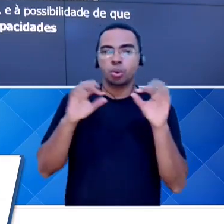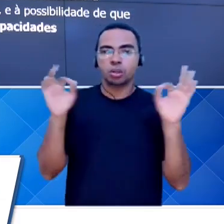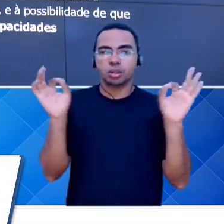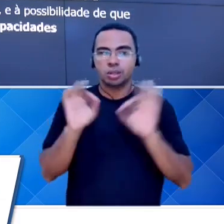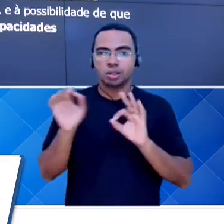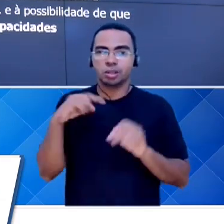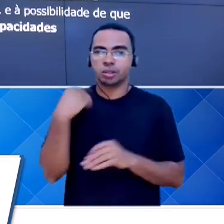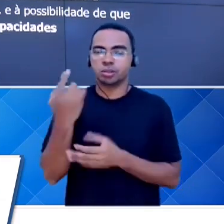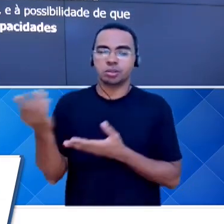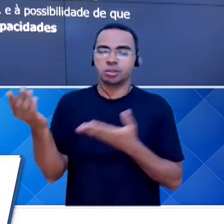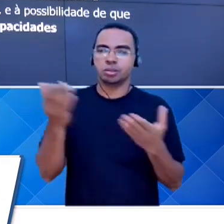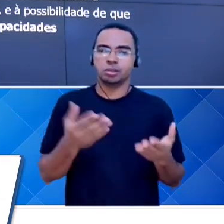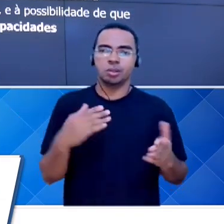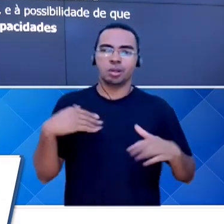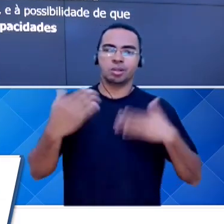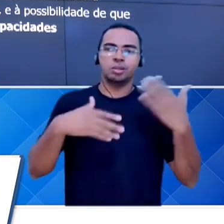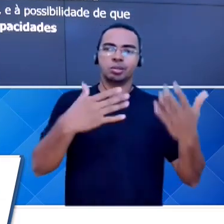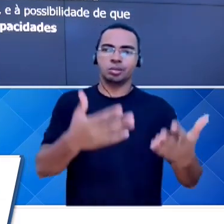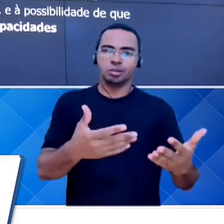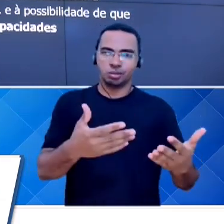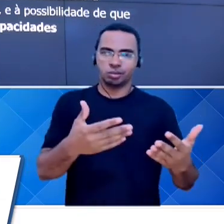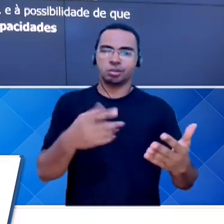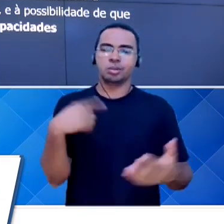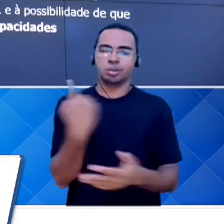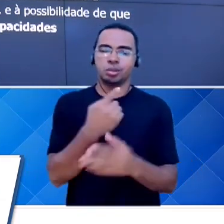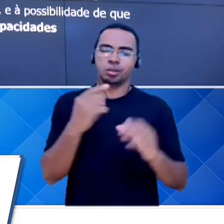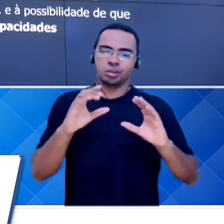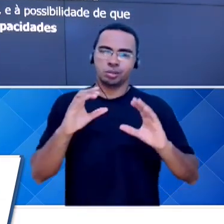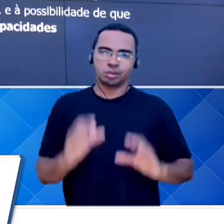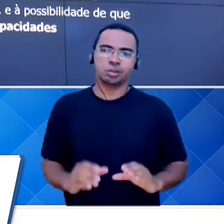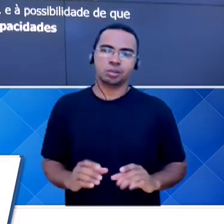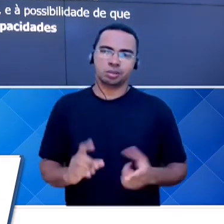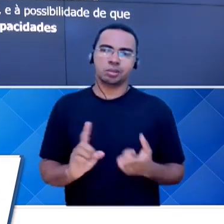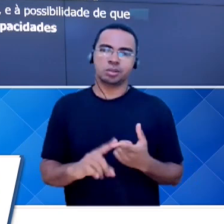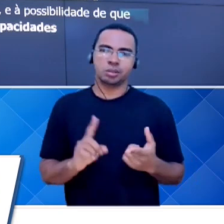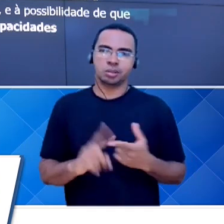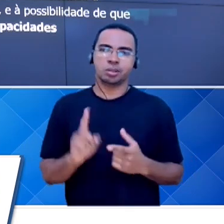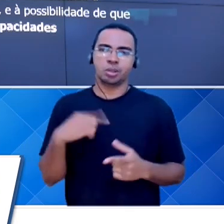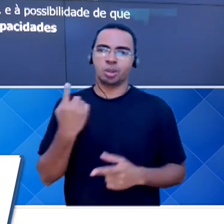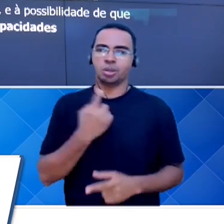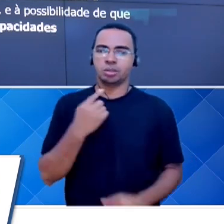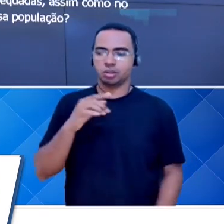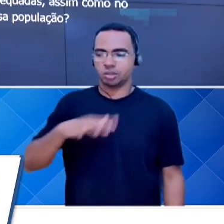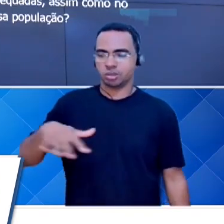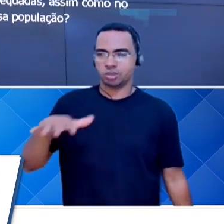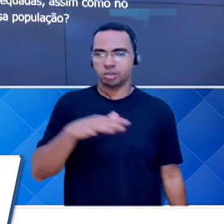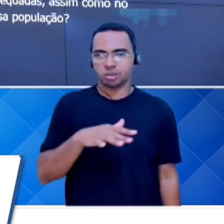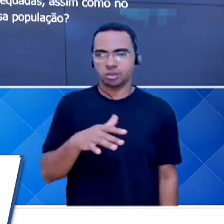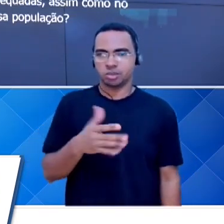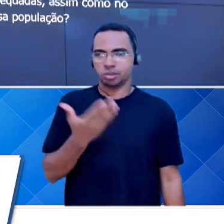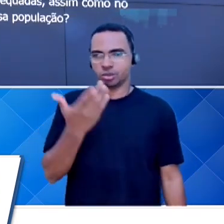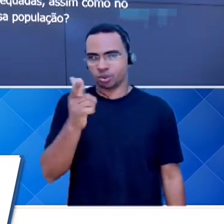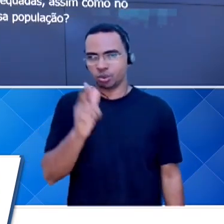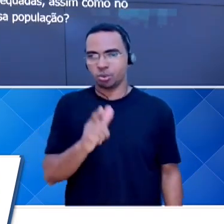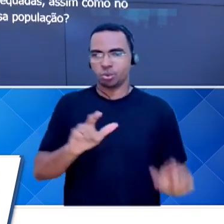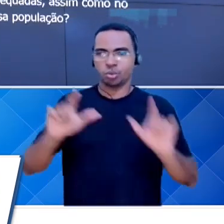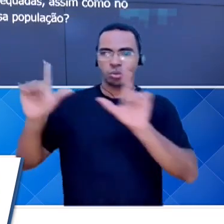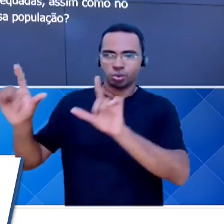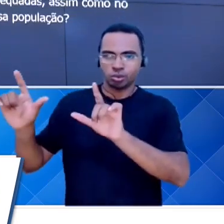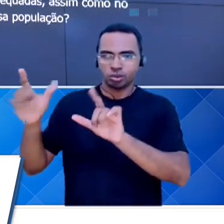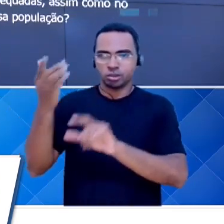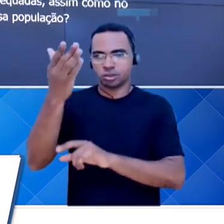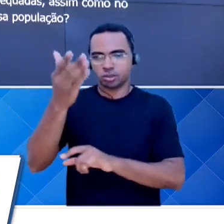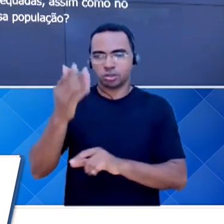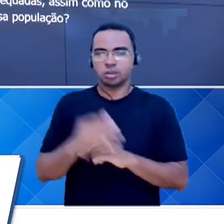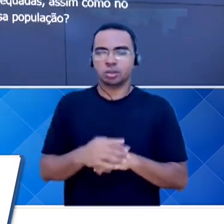trazer o desenvolvimento para a nossa cidade e para a nossa região. Próximo. E o